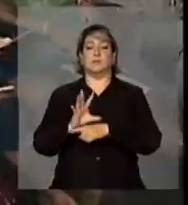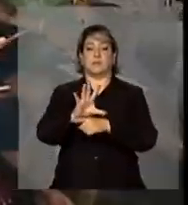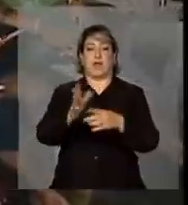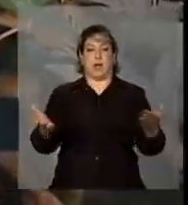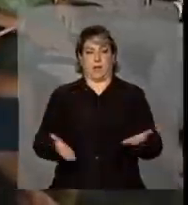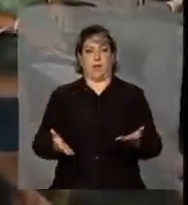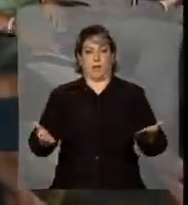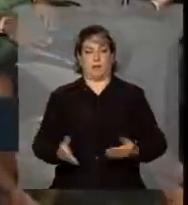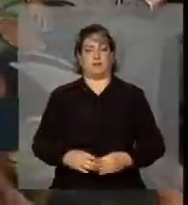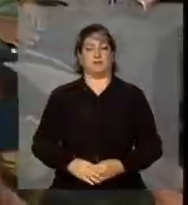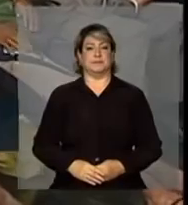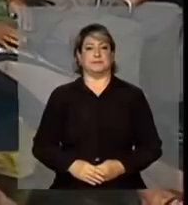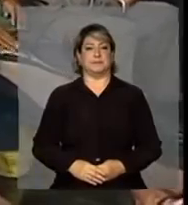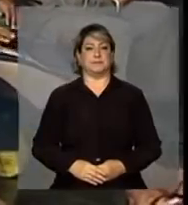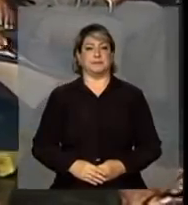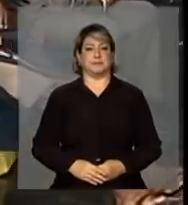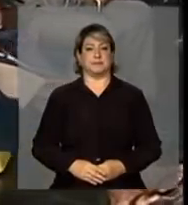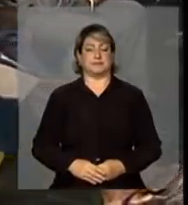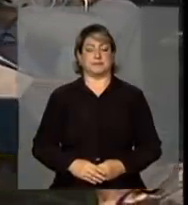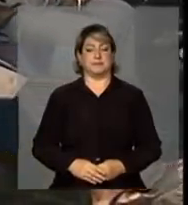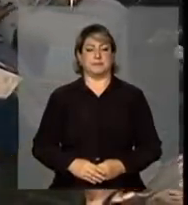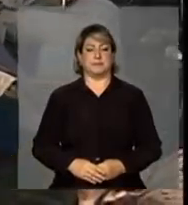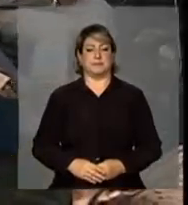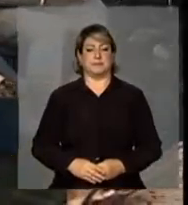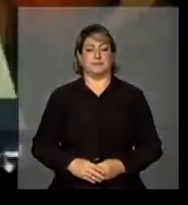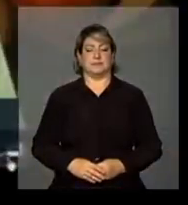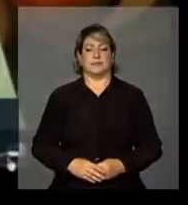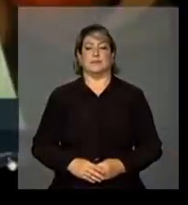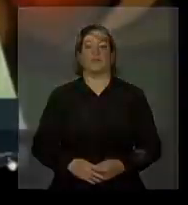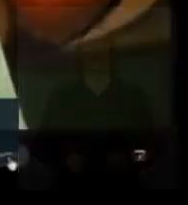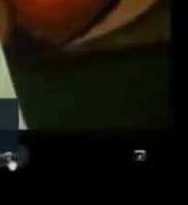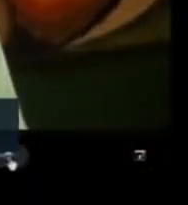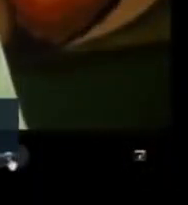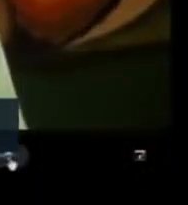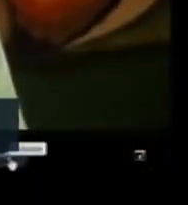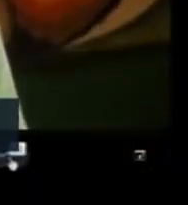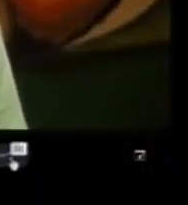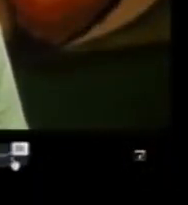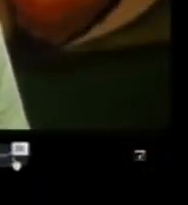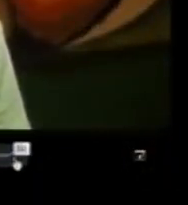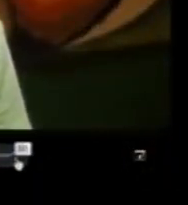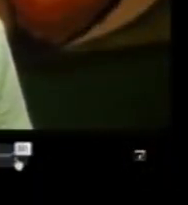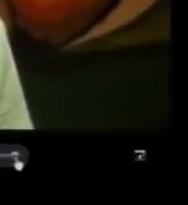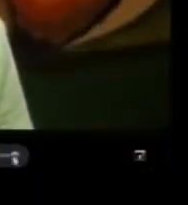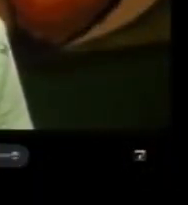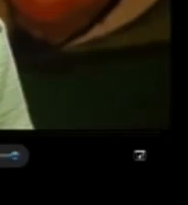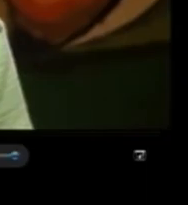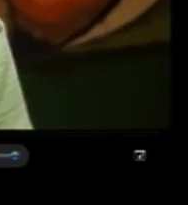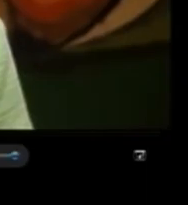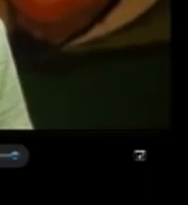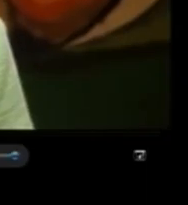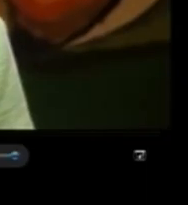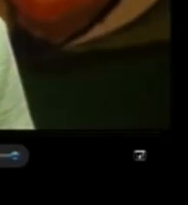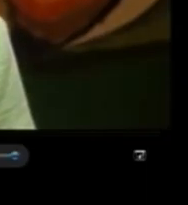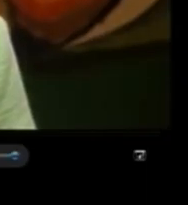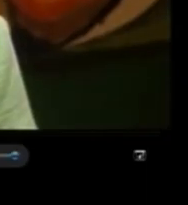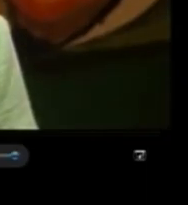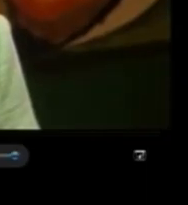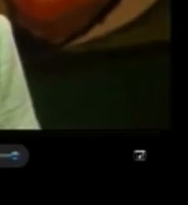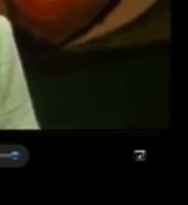passasse o vídeo. Alô, meus amigos e amigas. O Ministério da Cultura, ele reconhece